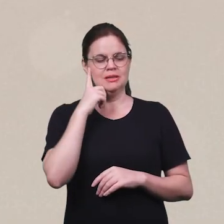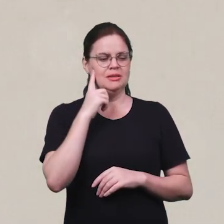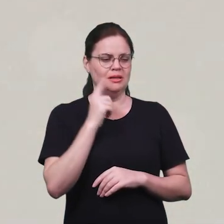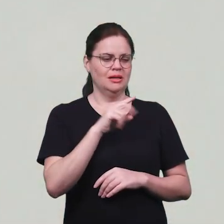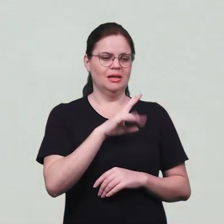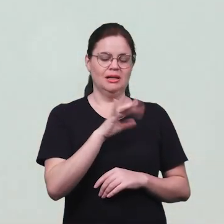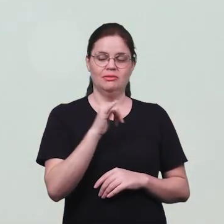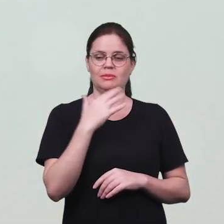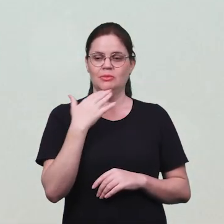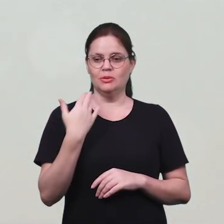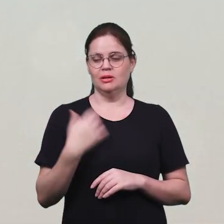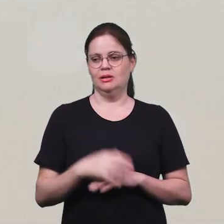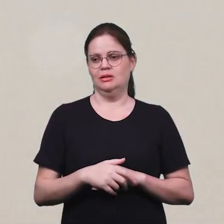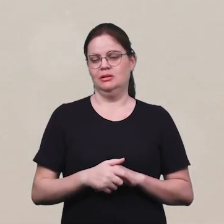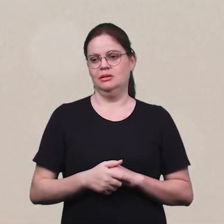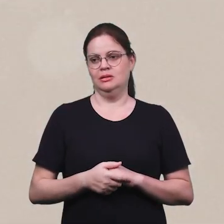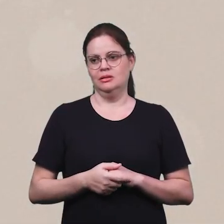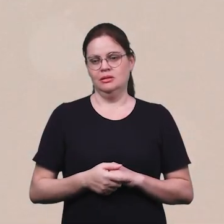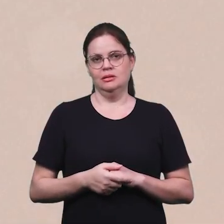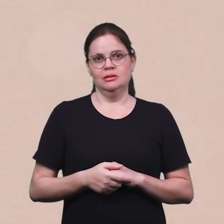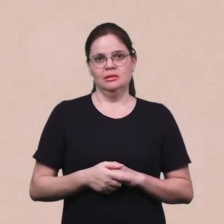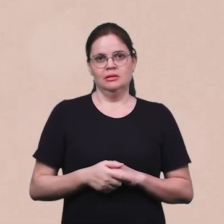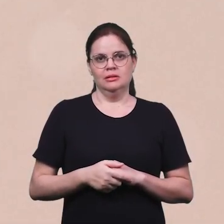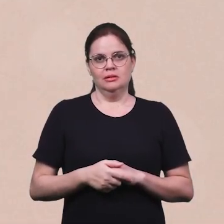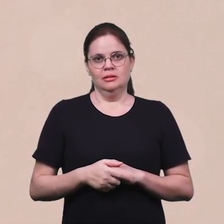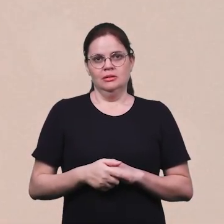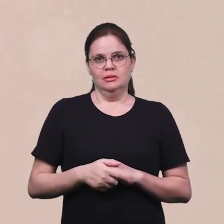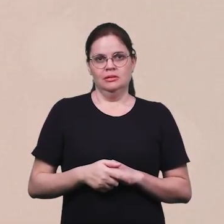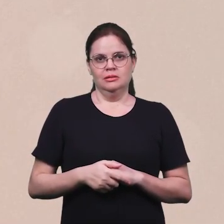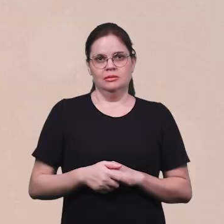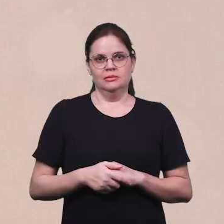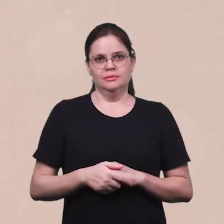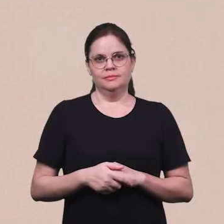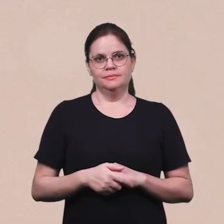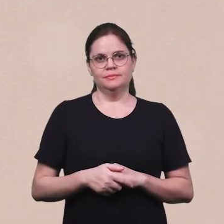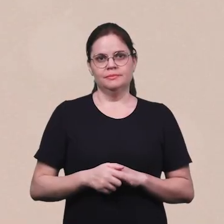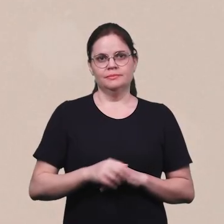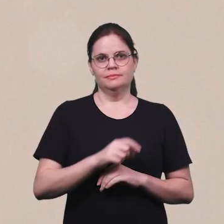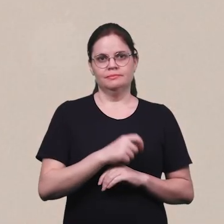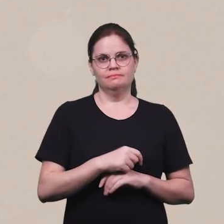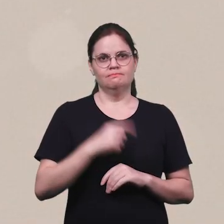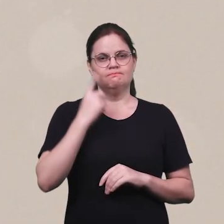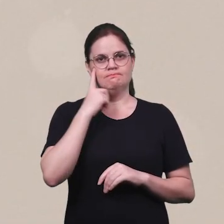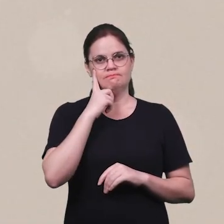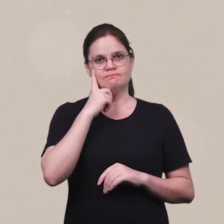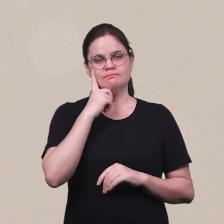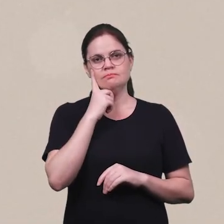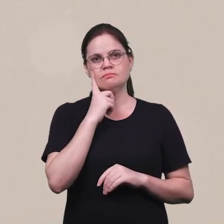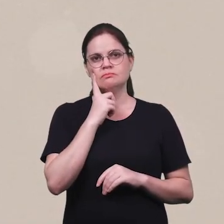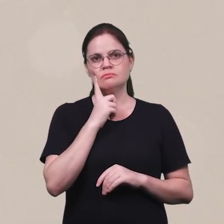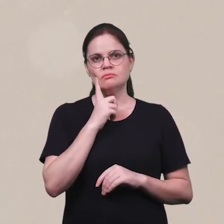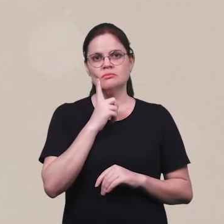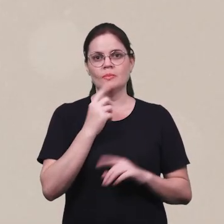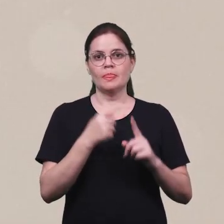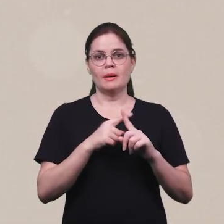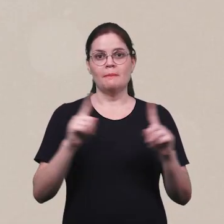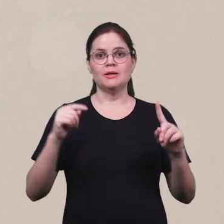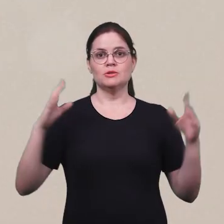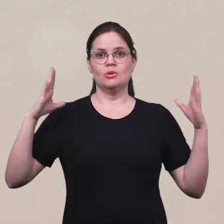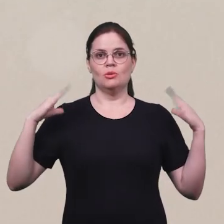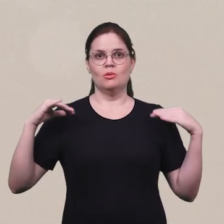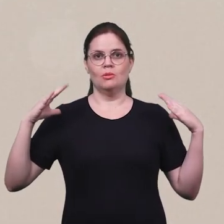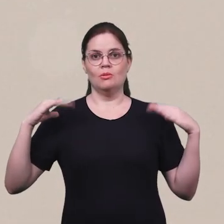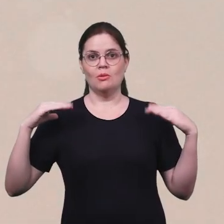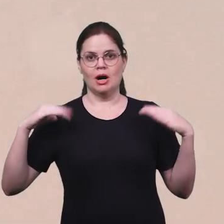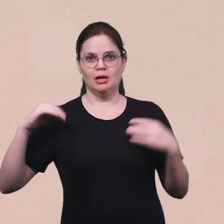mesmo isso aí, essa situação. Então, quando ela falou aquilo, ela disse assim para mim: mas vinha um anjo da